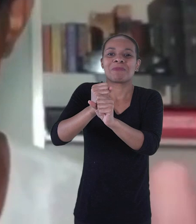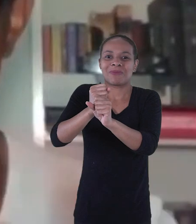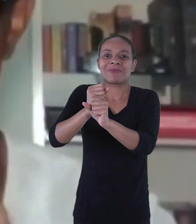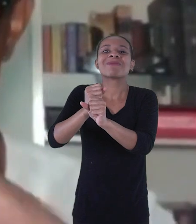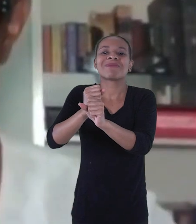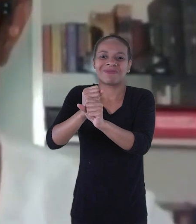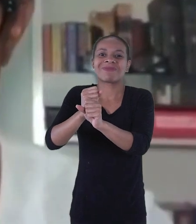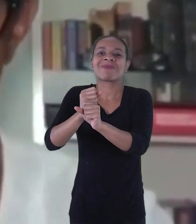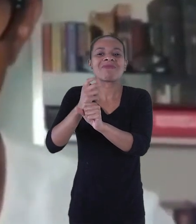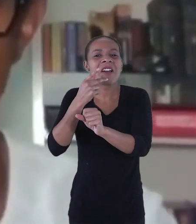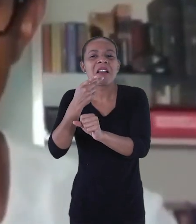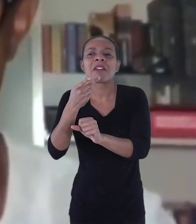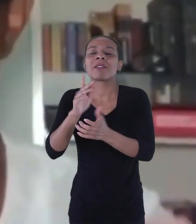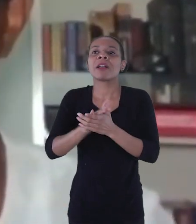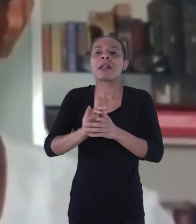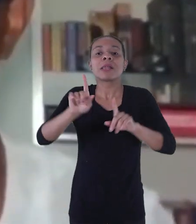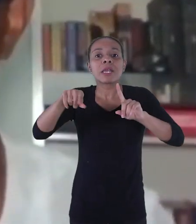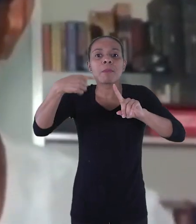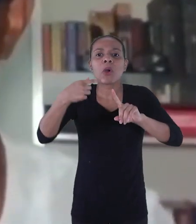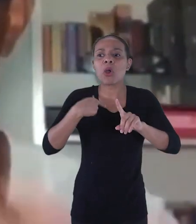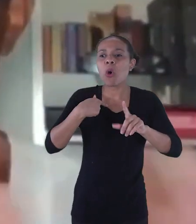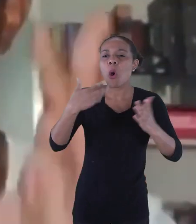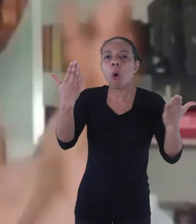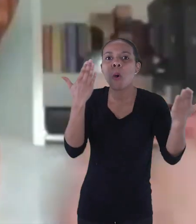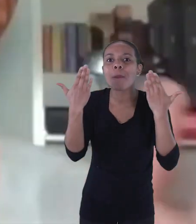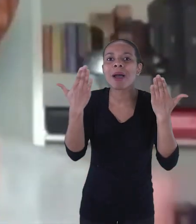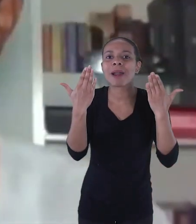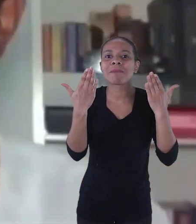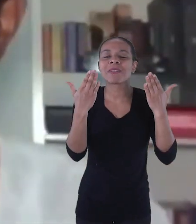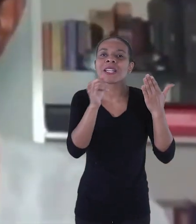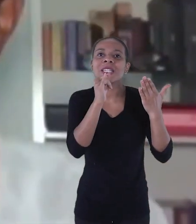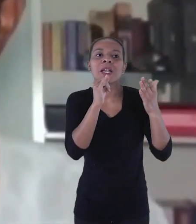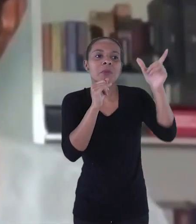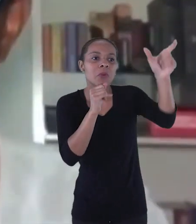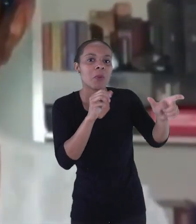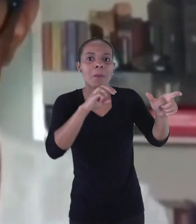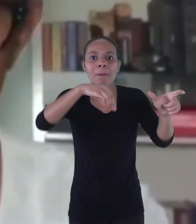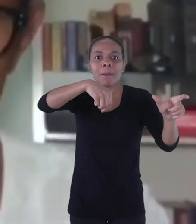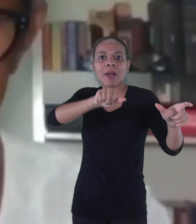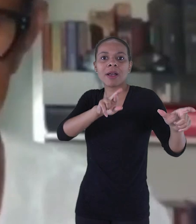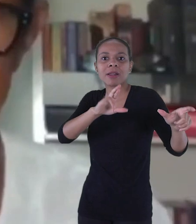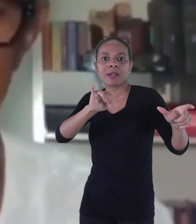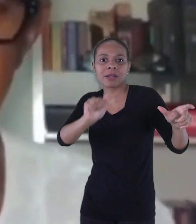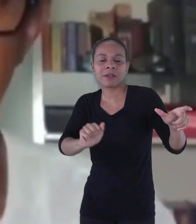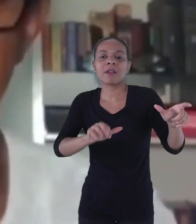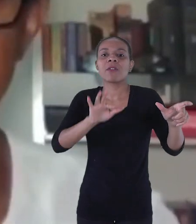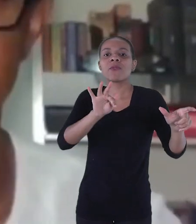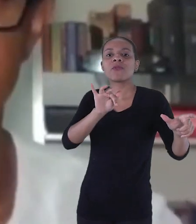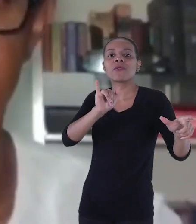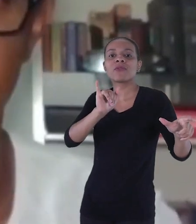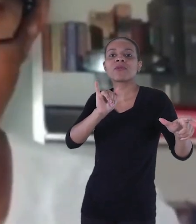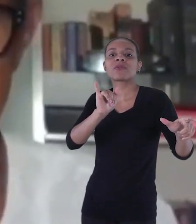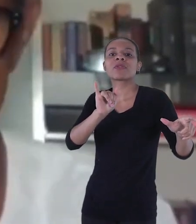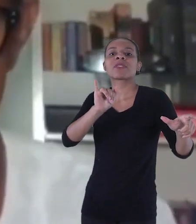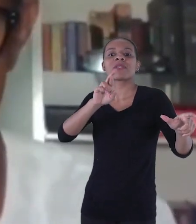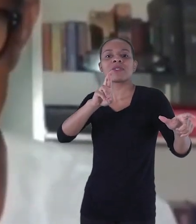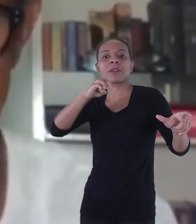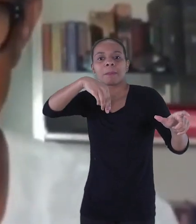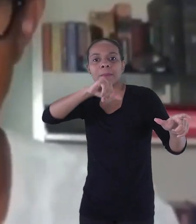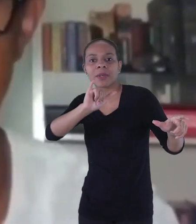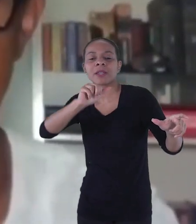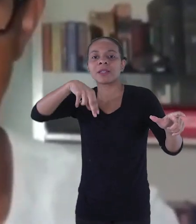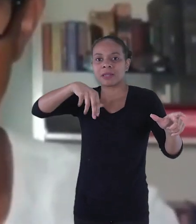venho comparando Carolina com Maria Firmina dos Reis, fazendo comparações das duas autoras. Depois com a